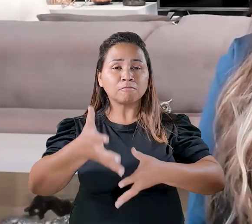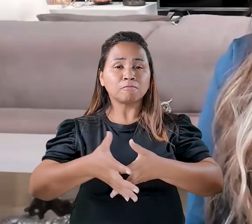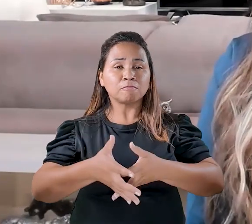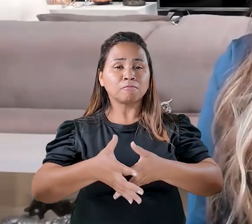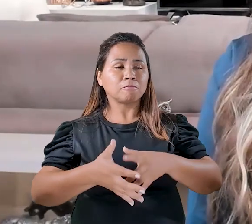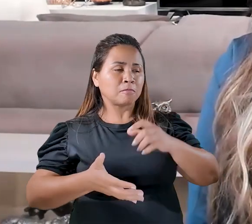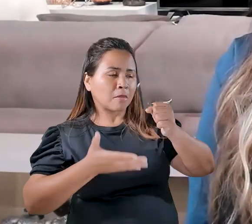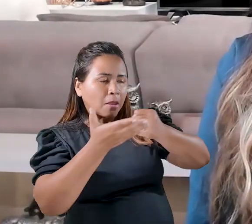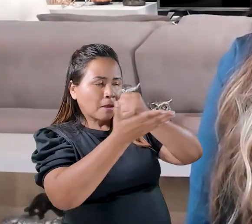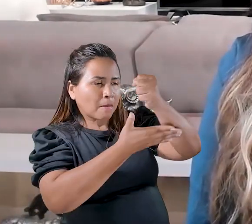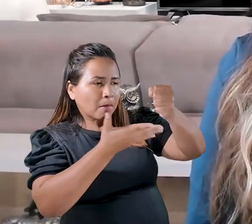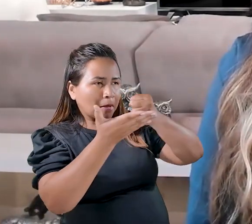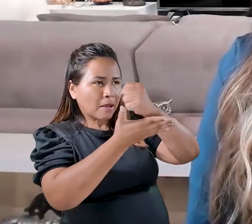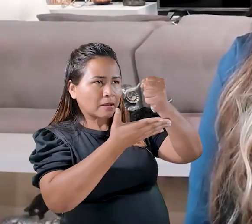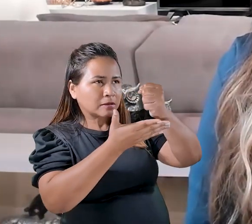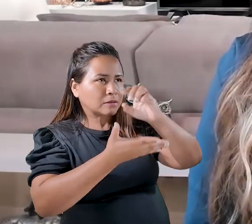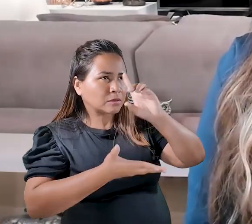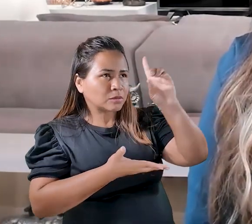Fonte criadora,